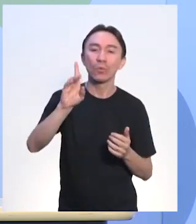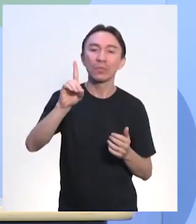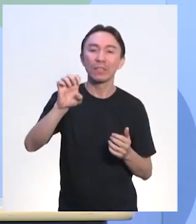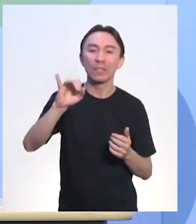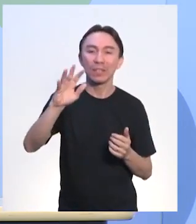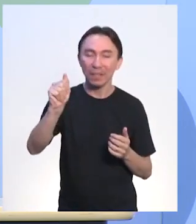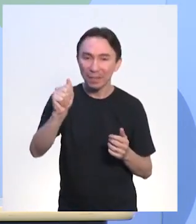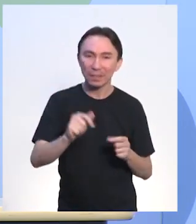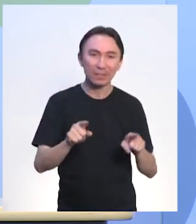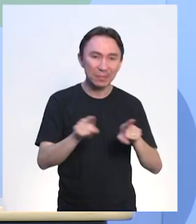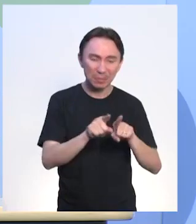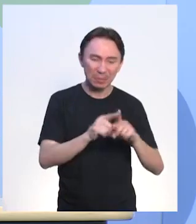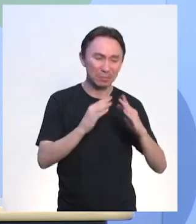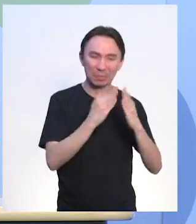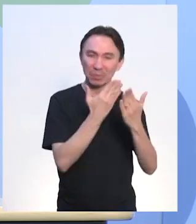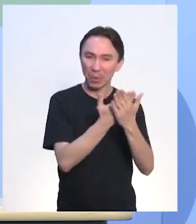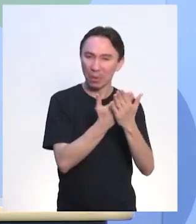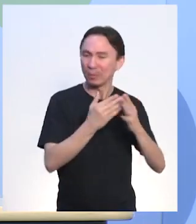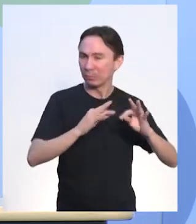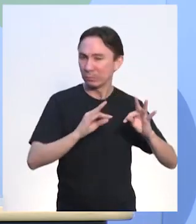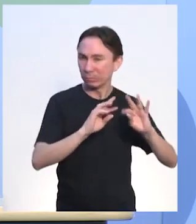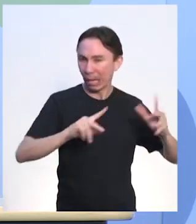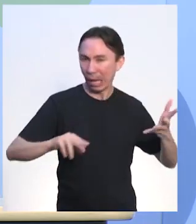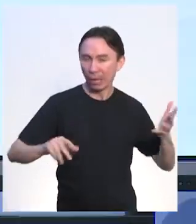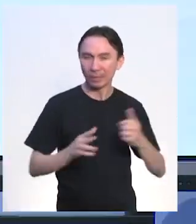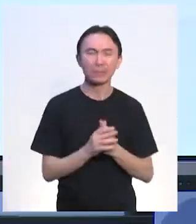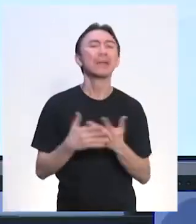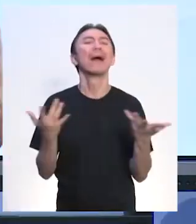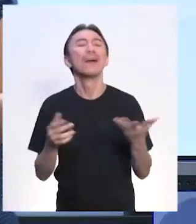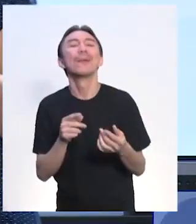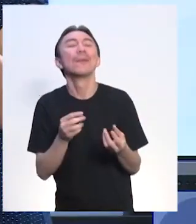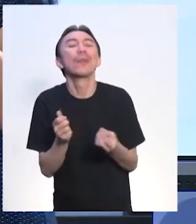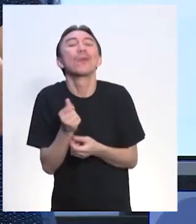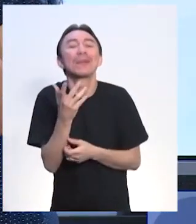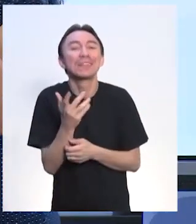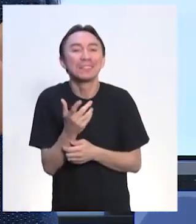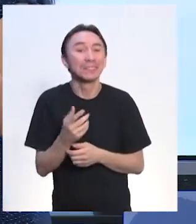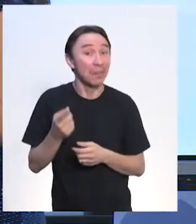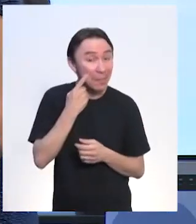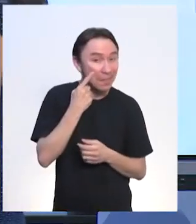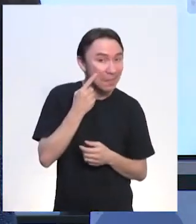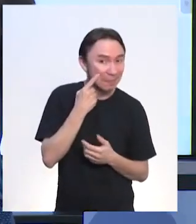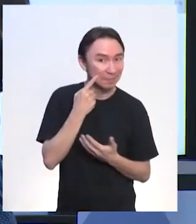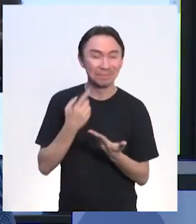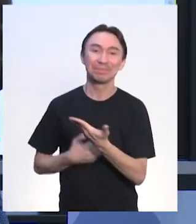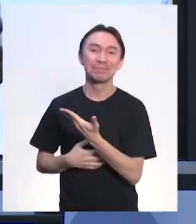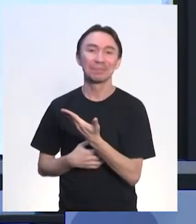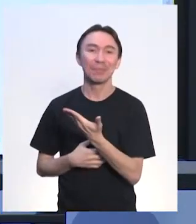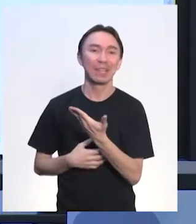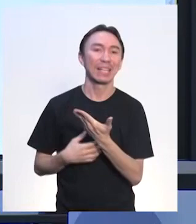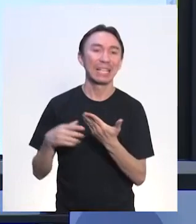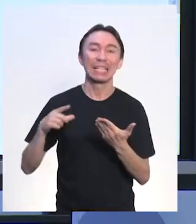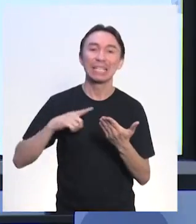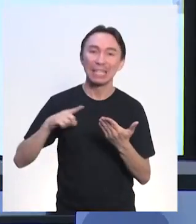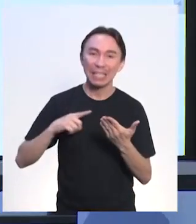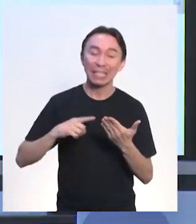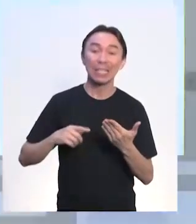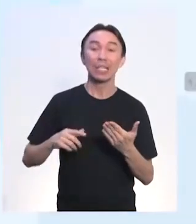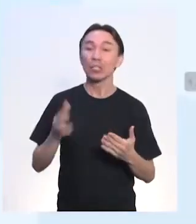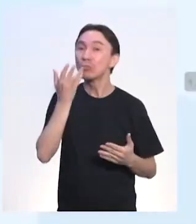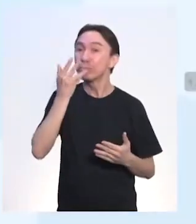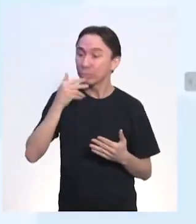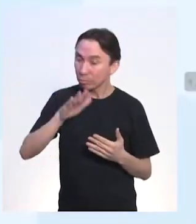e Sada Umeizawa. E aí, professora Inês, quanto é? Vamos lá, pessoal, presta atenção aqui. No total, nós temos